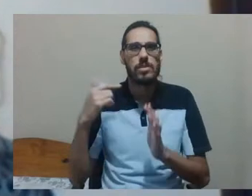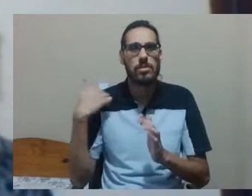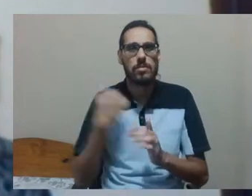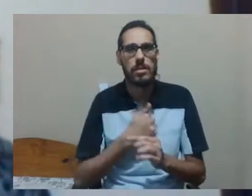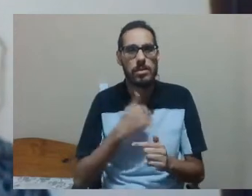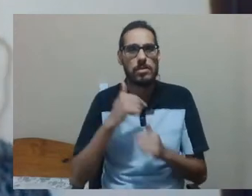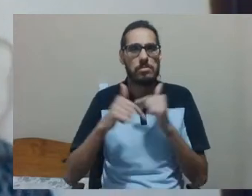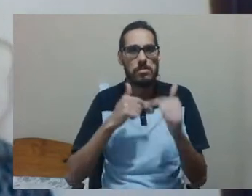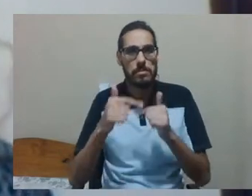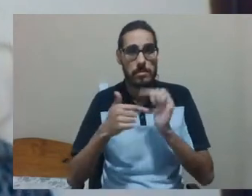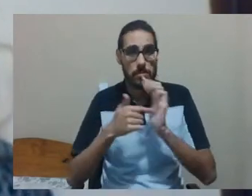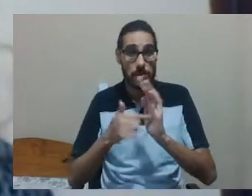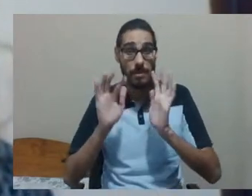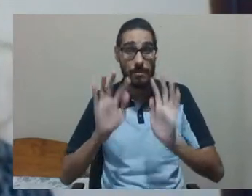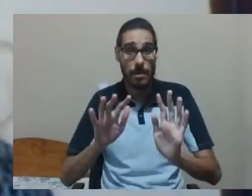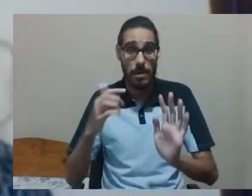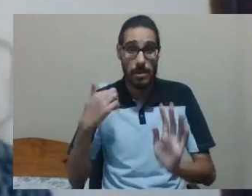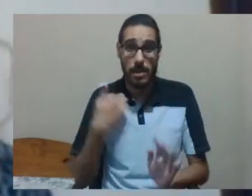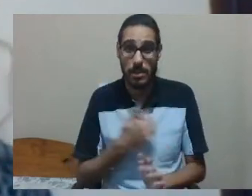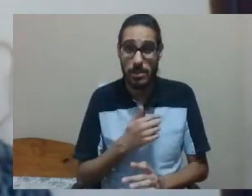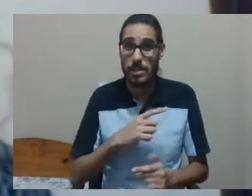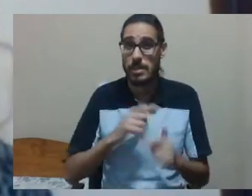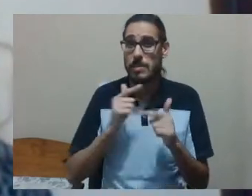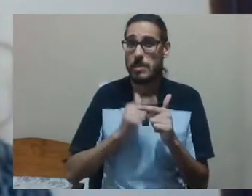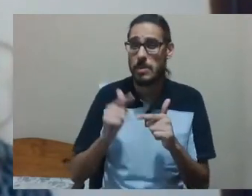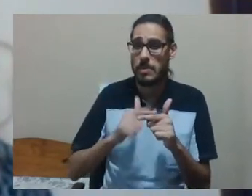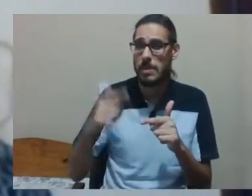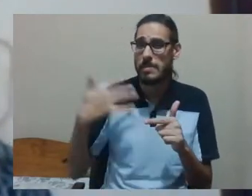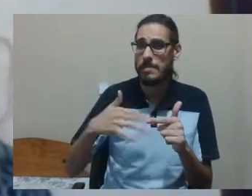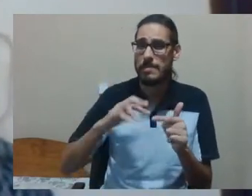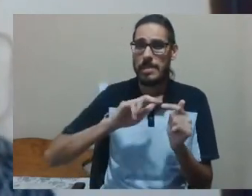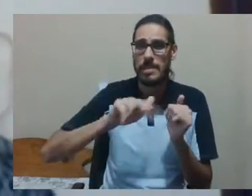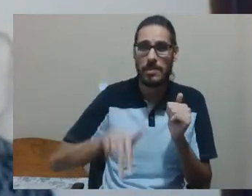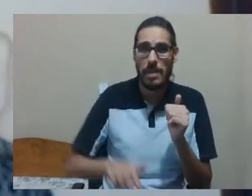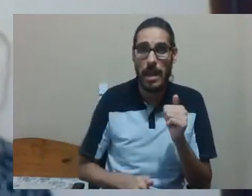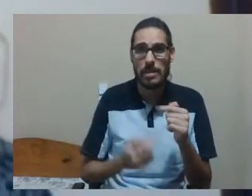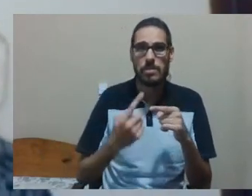enfrentamos problemas, né? Problemas vários aí, né? Porque